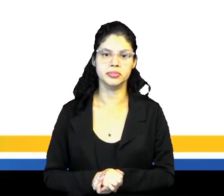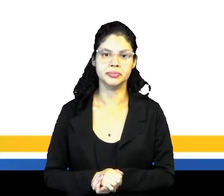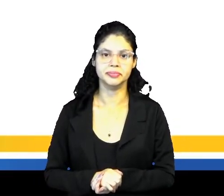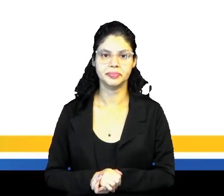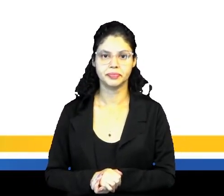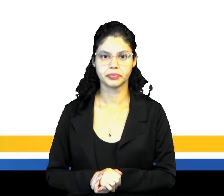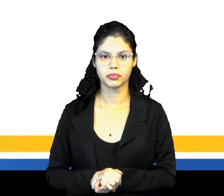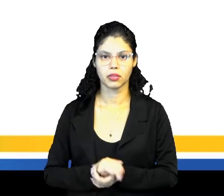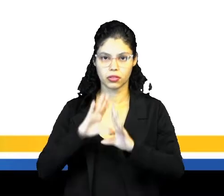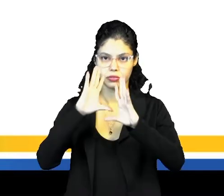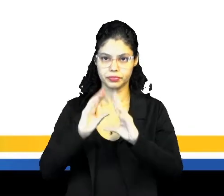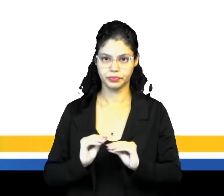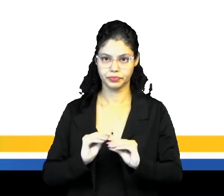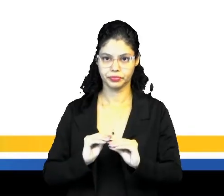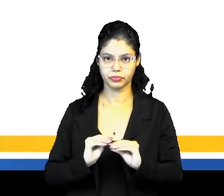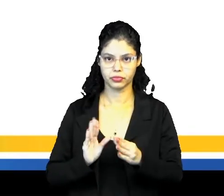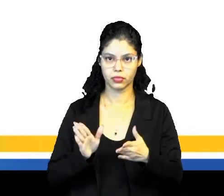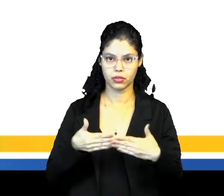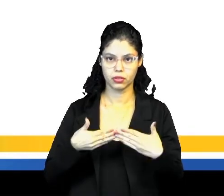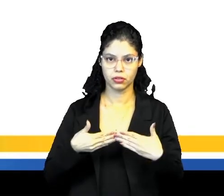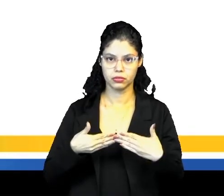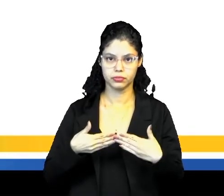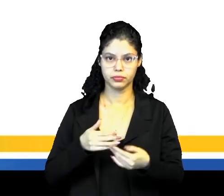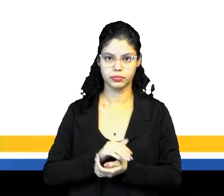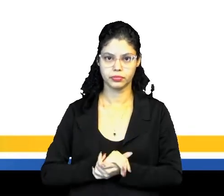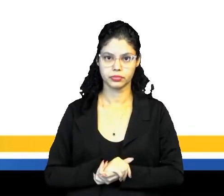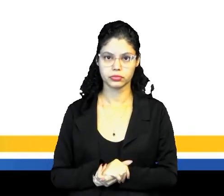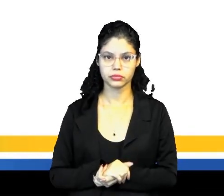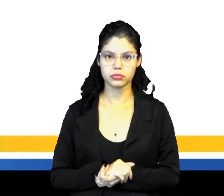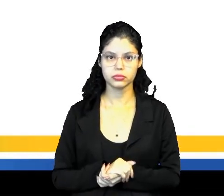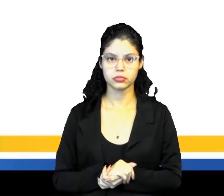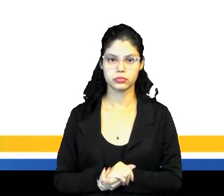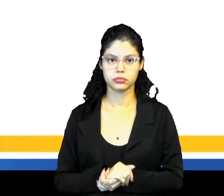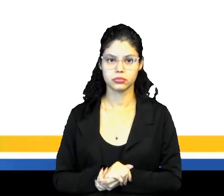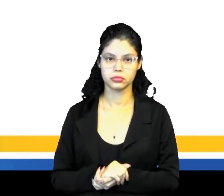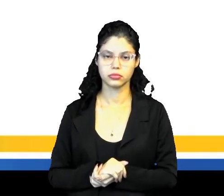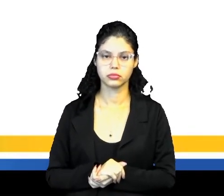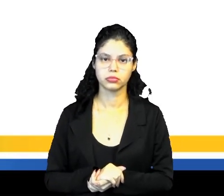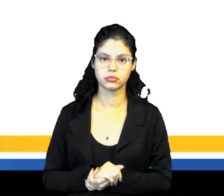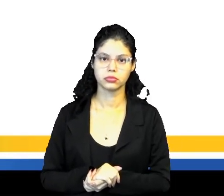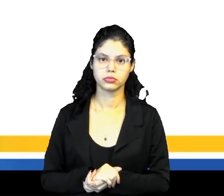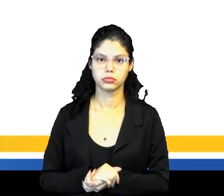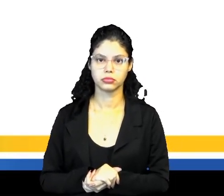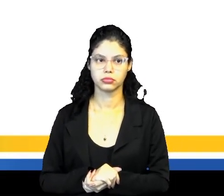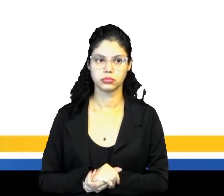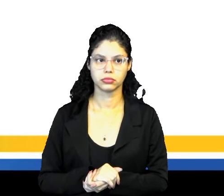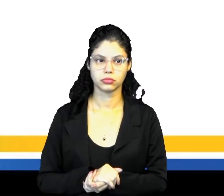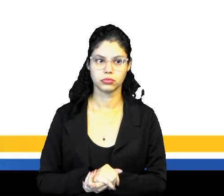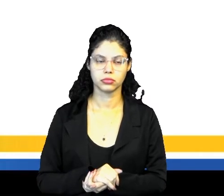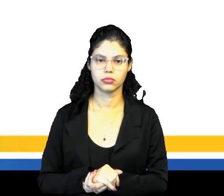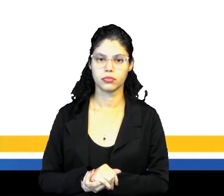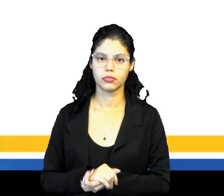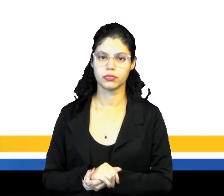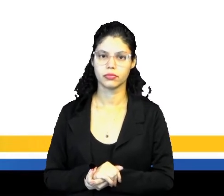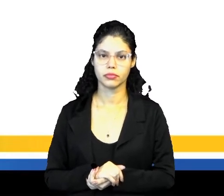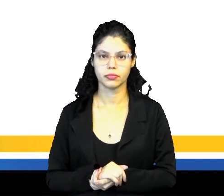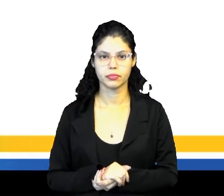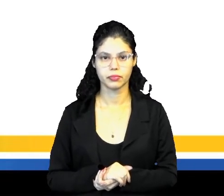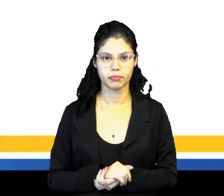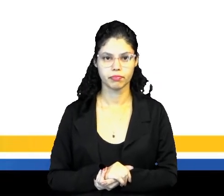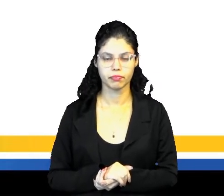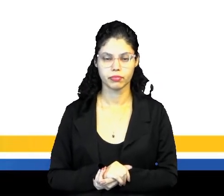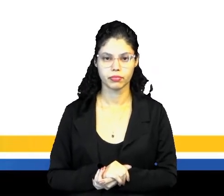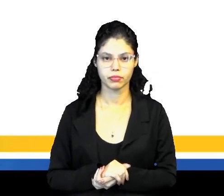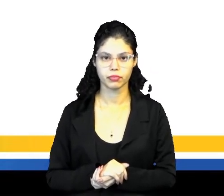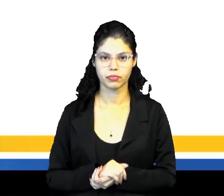Turn off significa desligar, fechar, né, apagar, se for no caso aí de luz. E turn